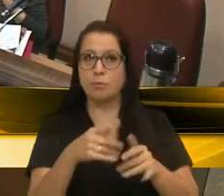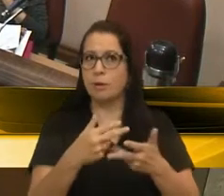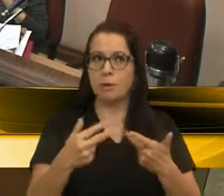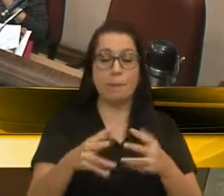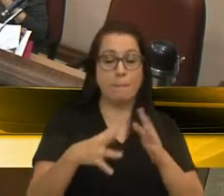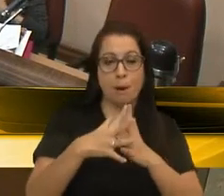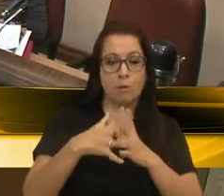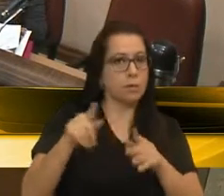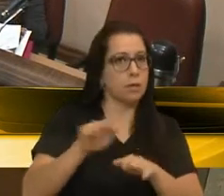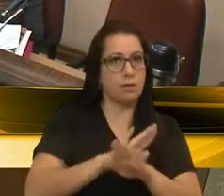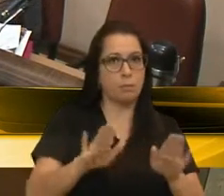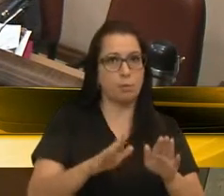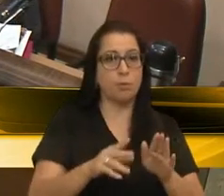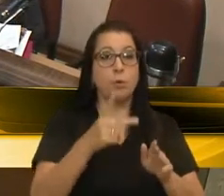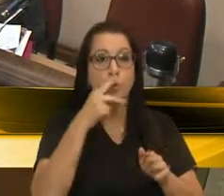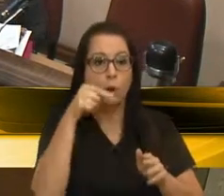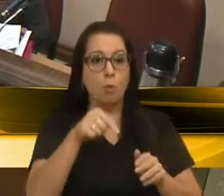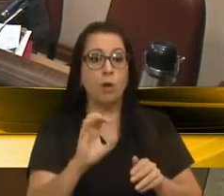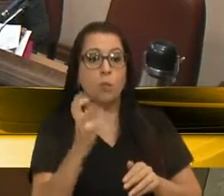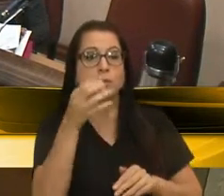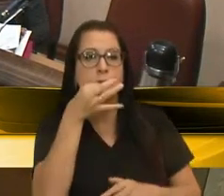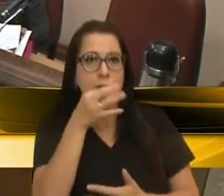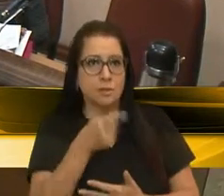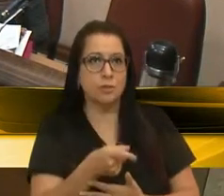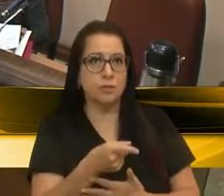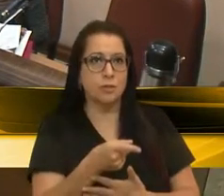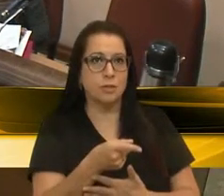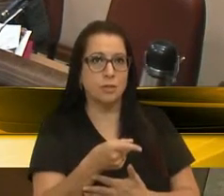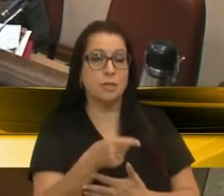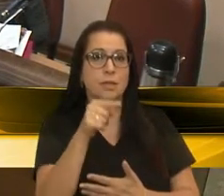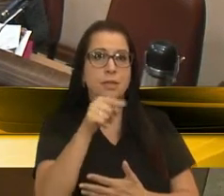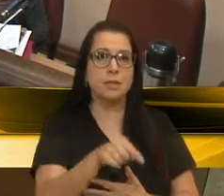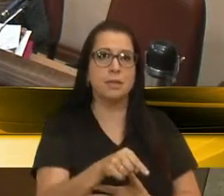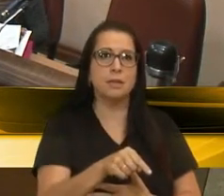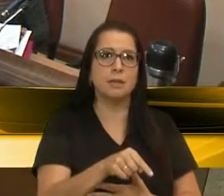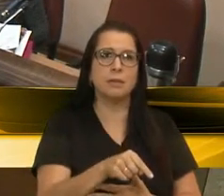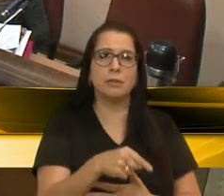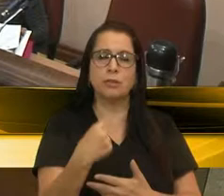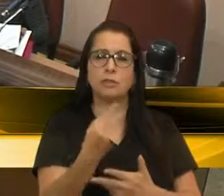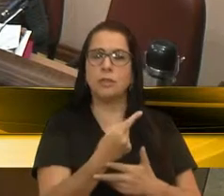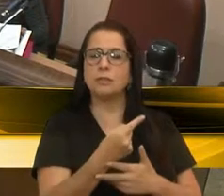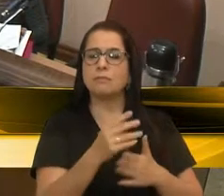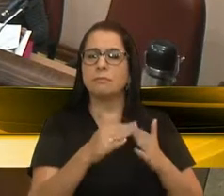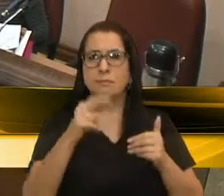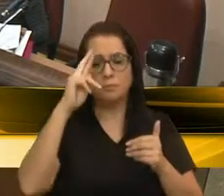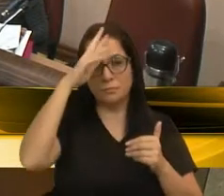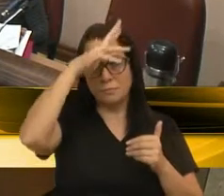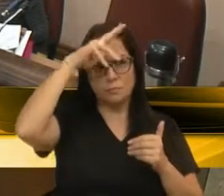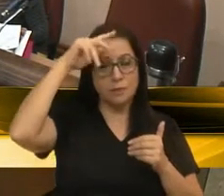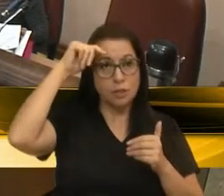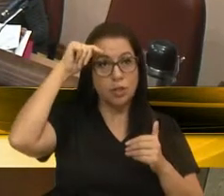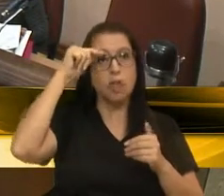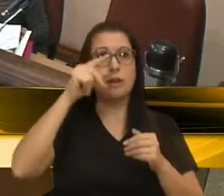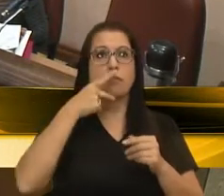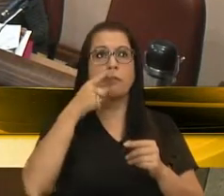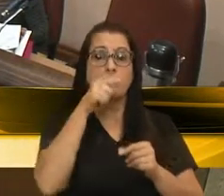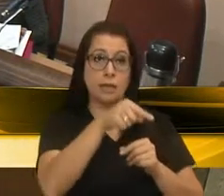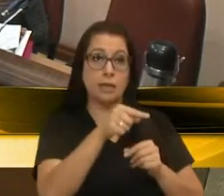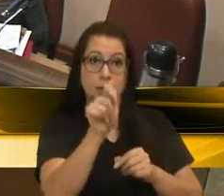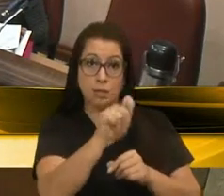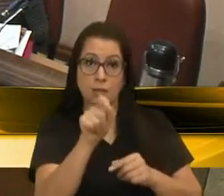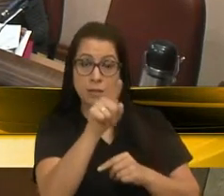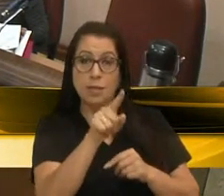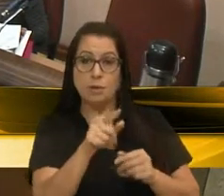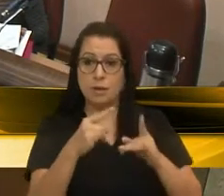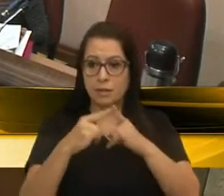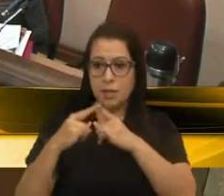texto igual ao que ocorre em Caxias do Sul. A seccional local da ARI solicita que o chefe do Executivo se retrate. A entidade